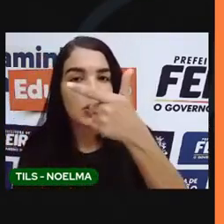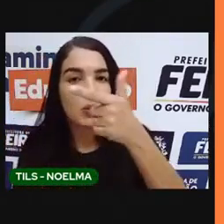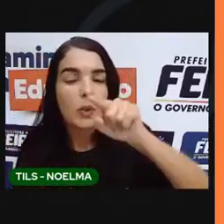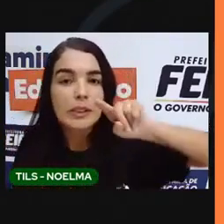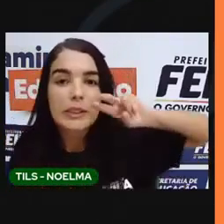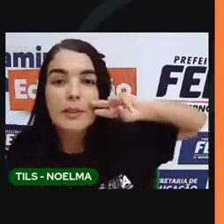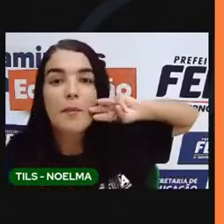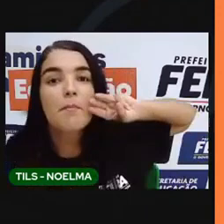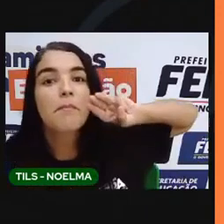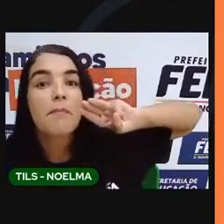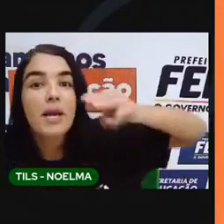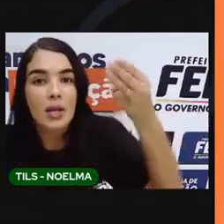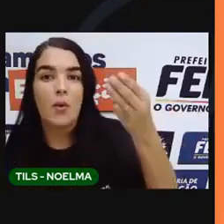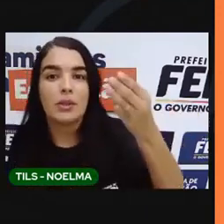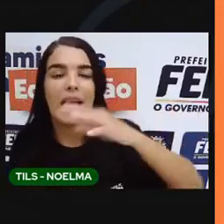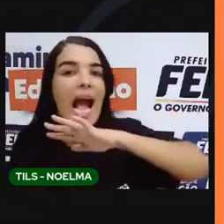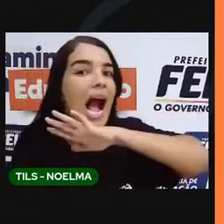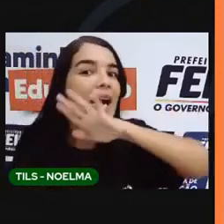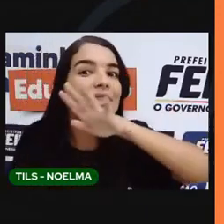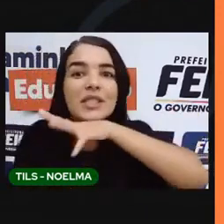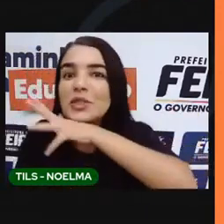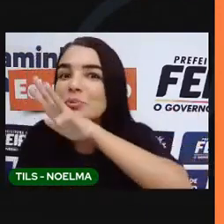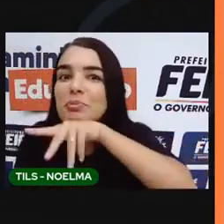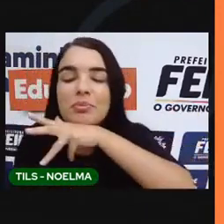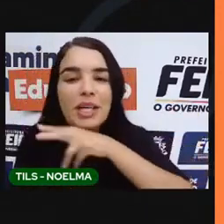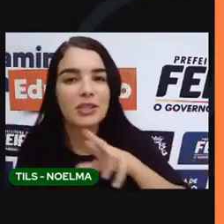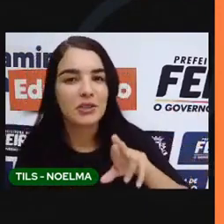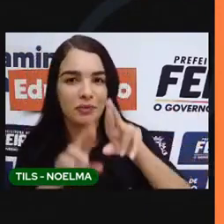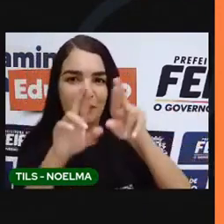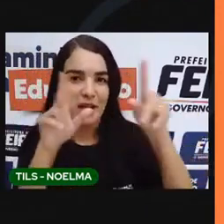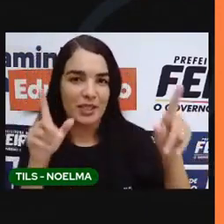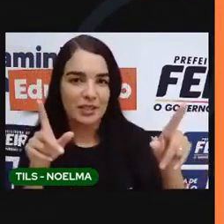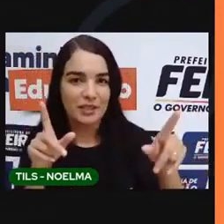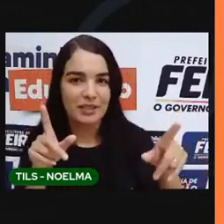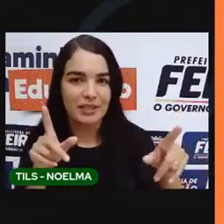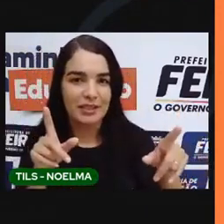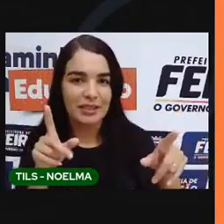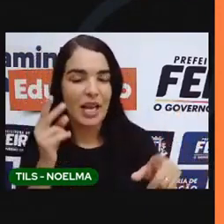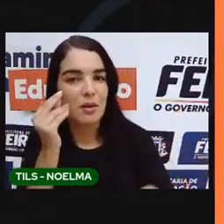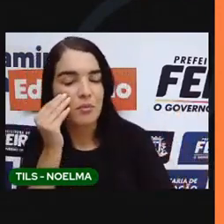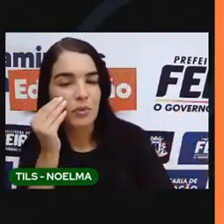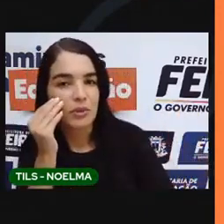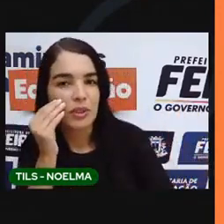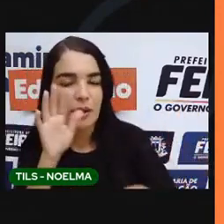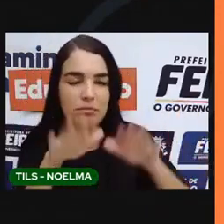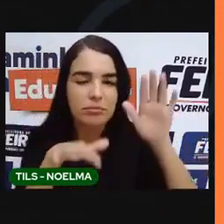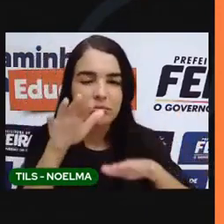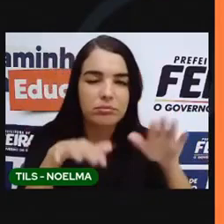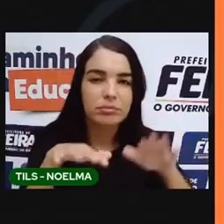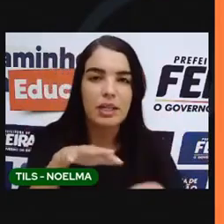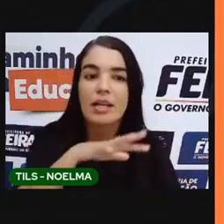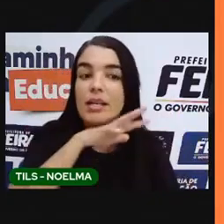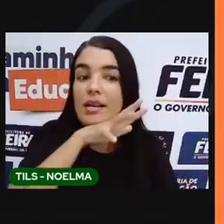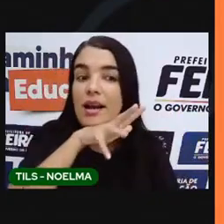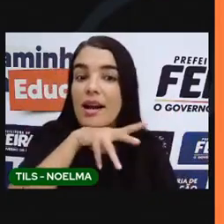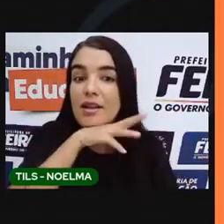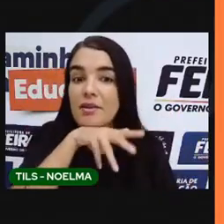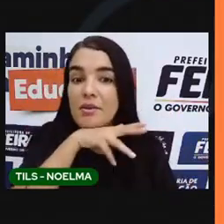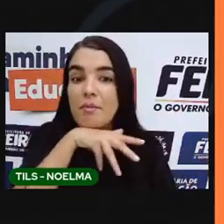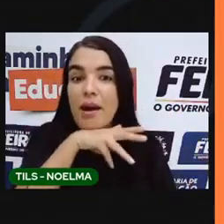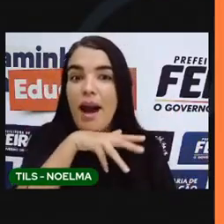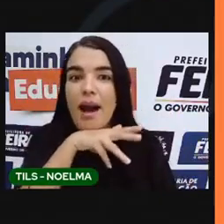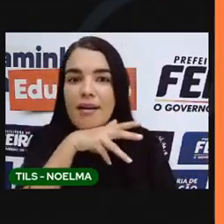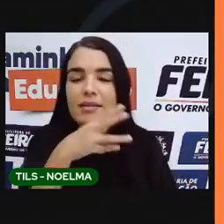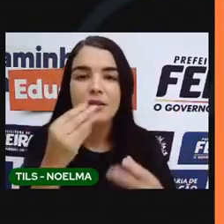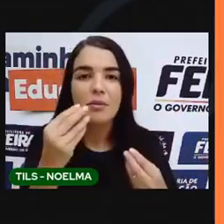de animais, sendo que os principais deles são como representantes aí da fauna amazônica, né? Que são